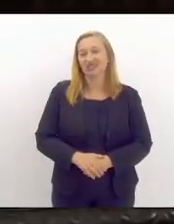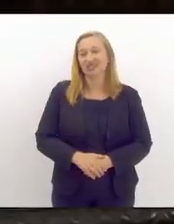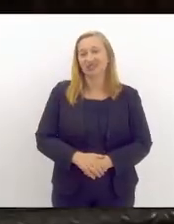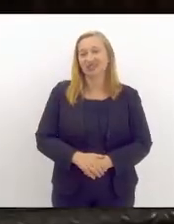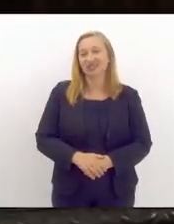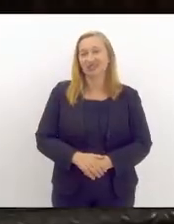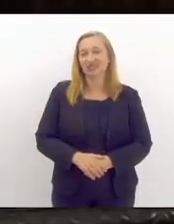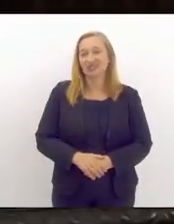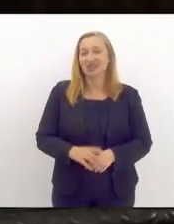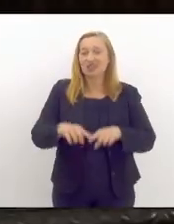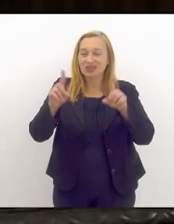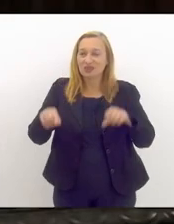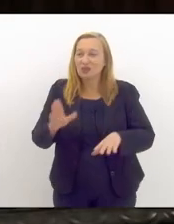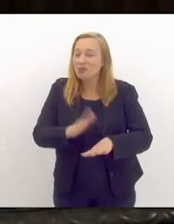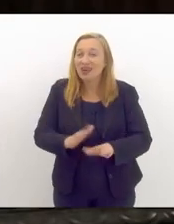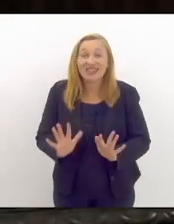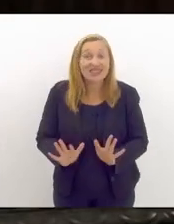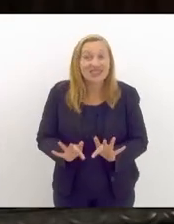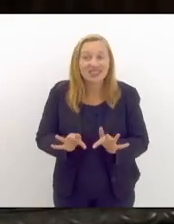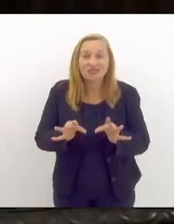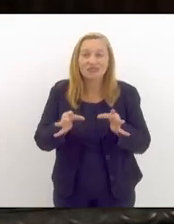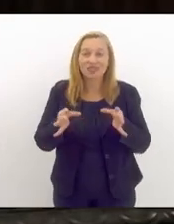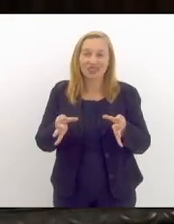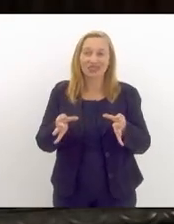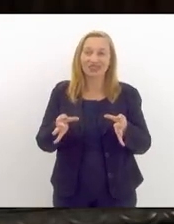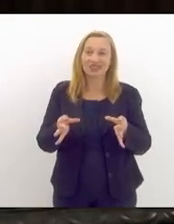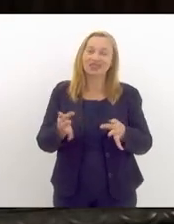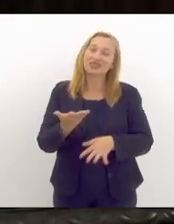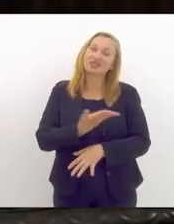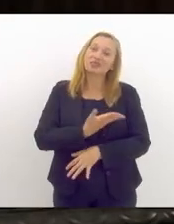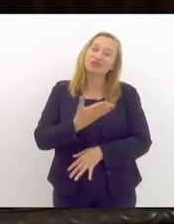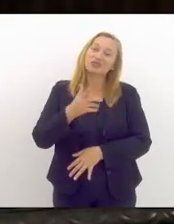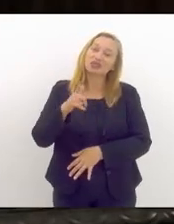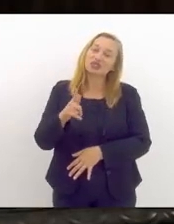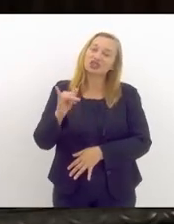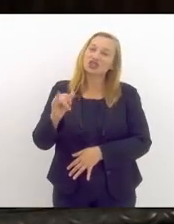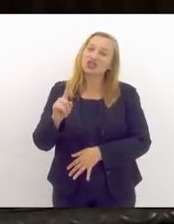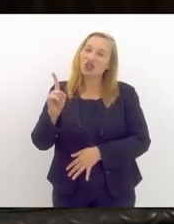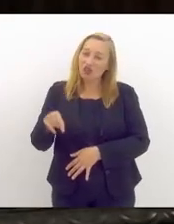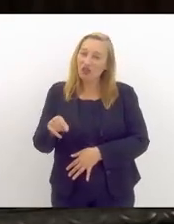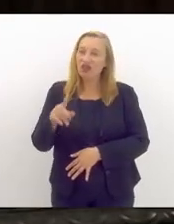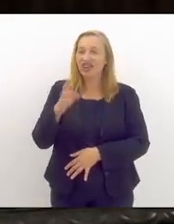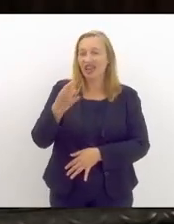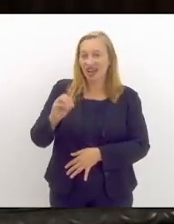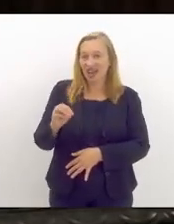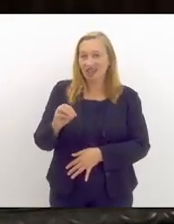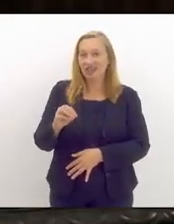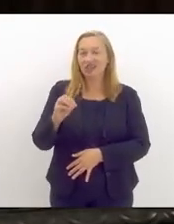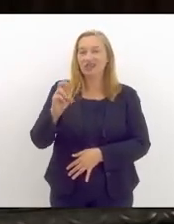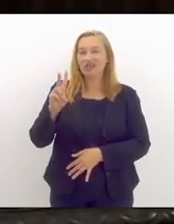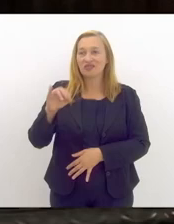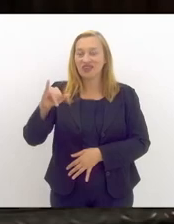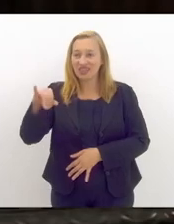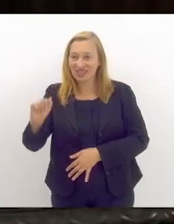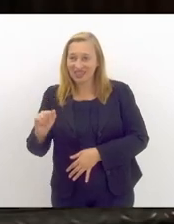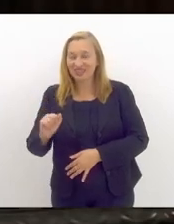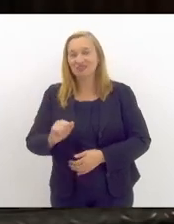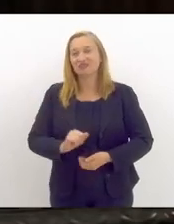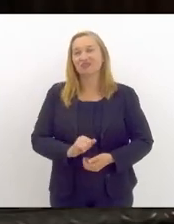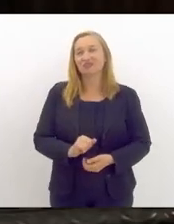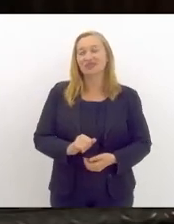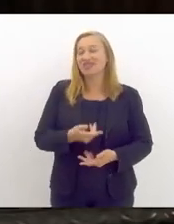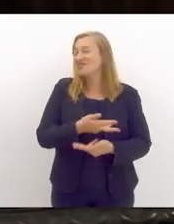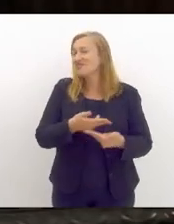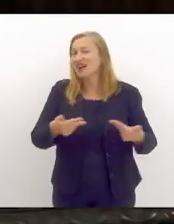servidor mais humilde, mais simples, do nosso amigo Giló, do Ricardo, a Vânia, a